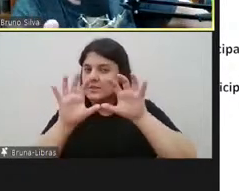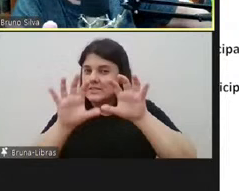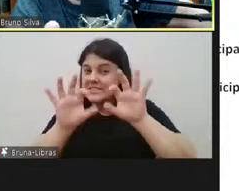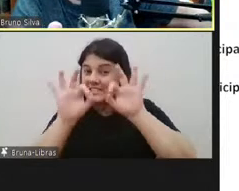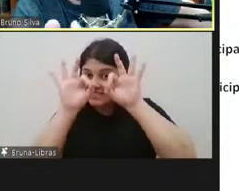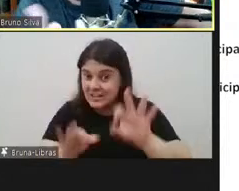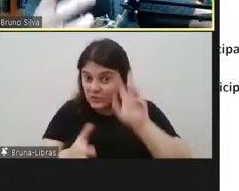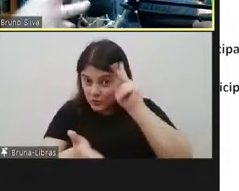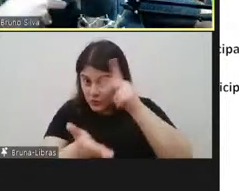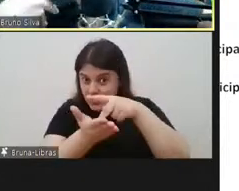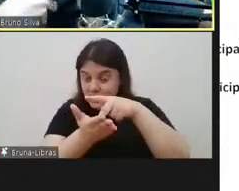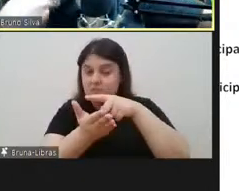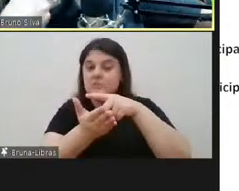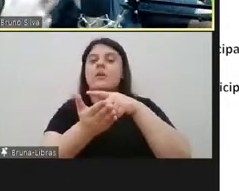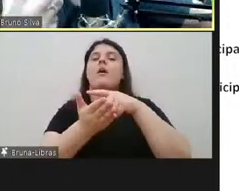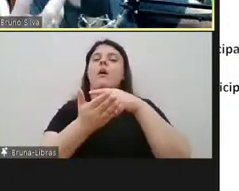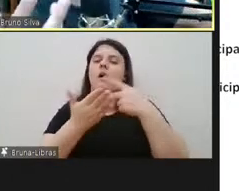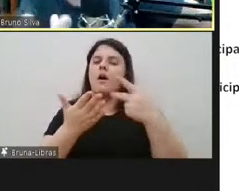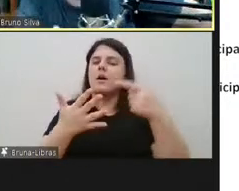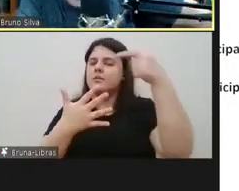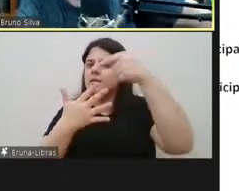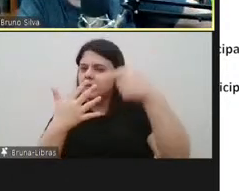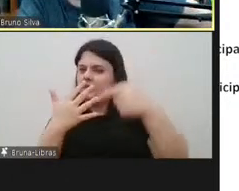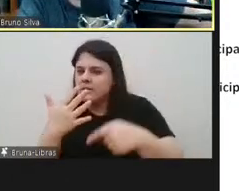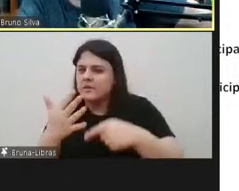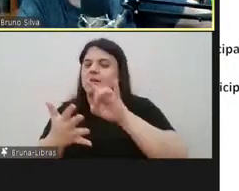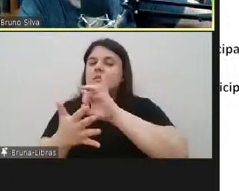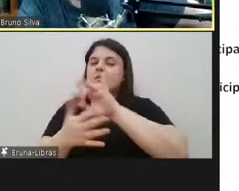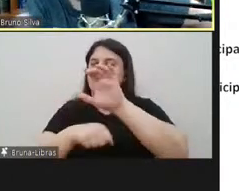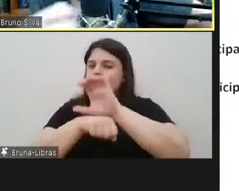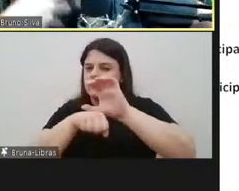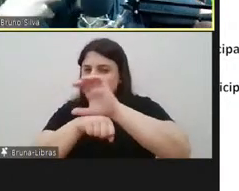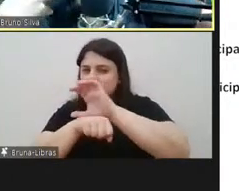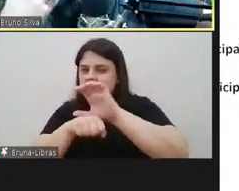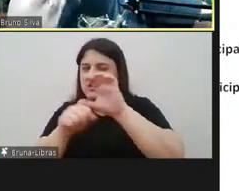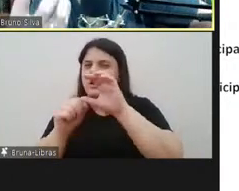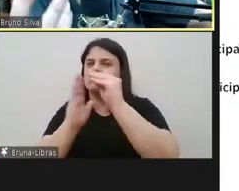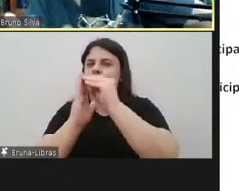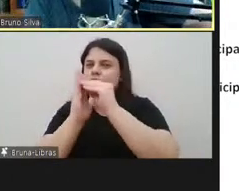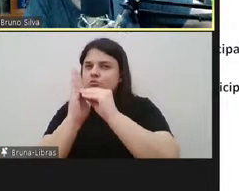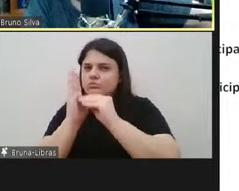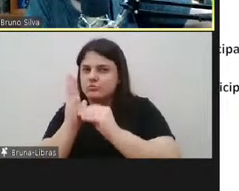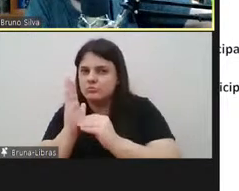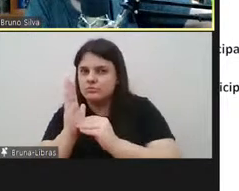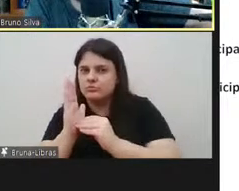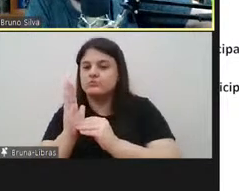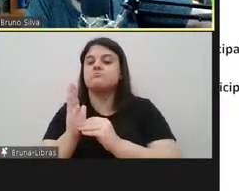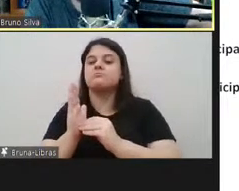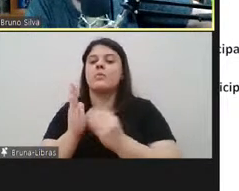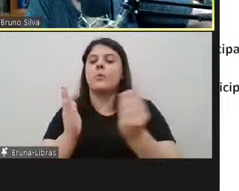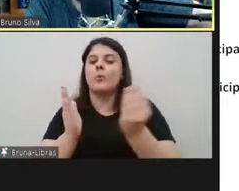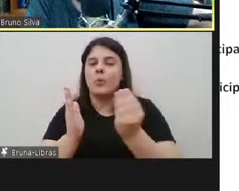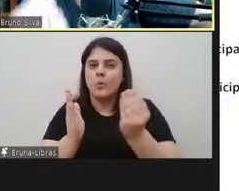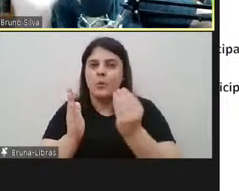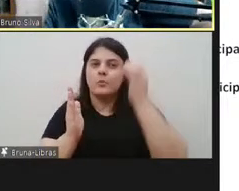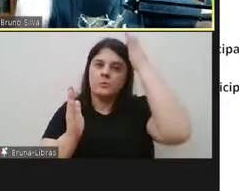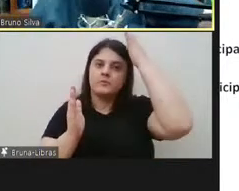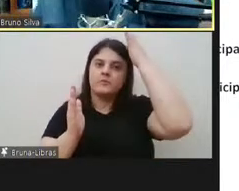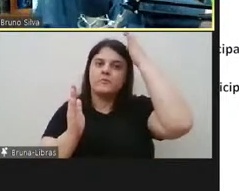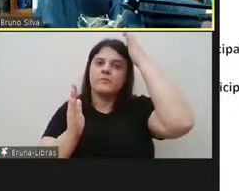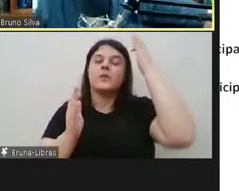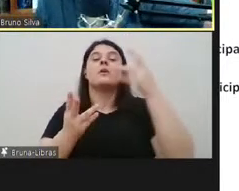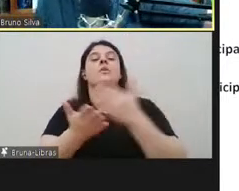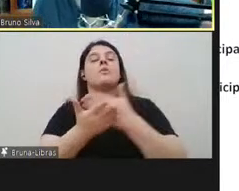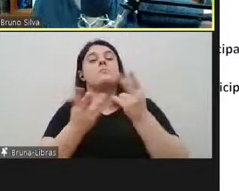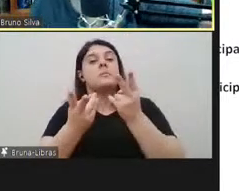verdade a partir das características constitucionais a partir dos traços institucionais principais a